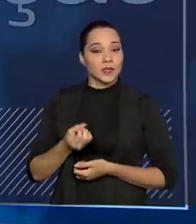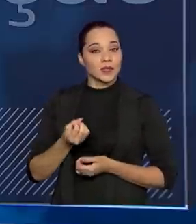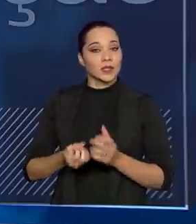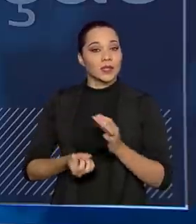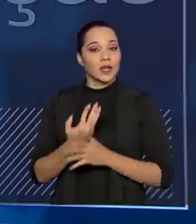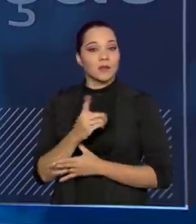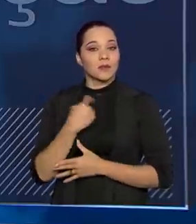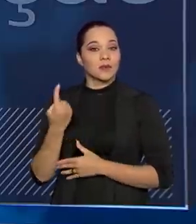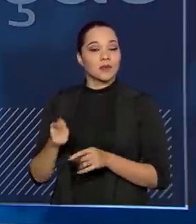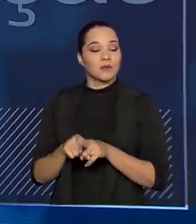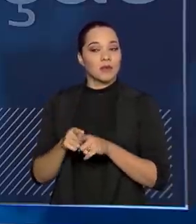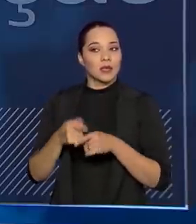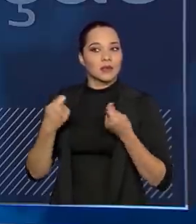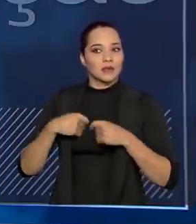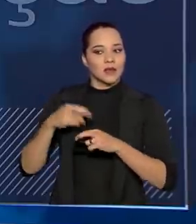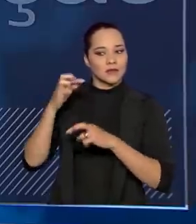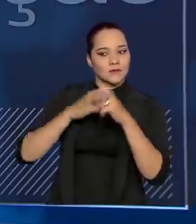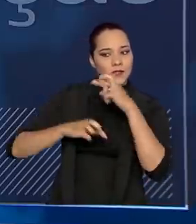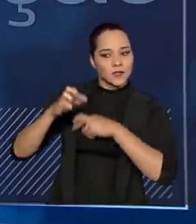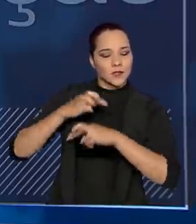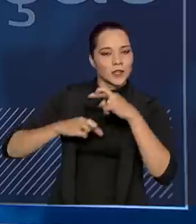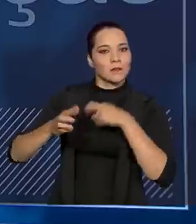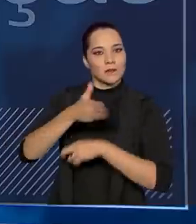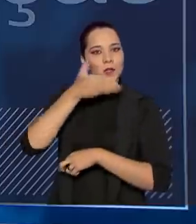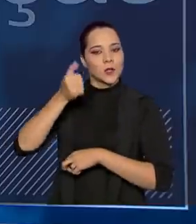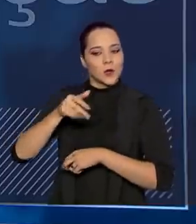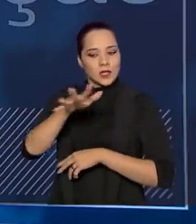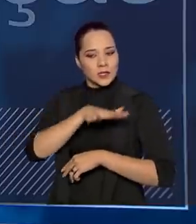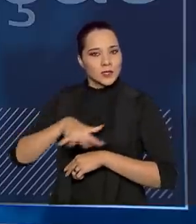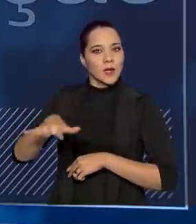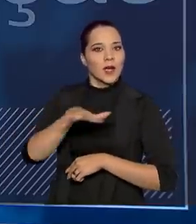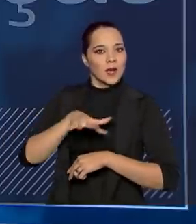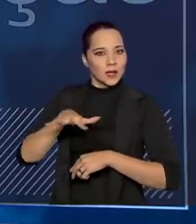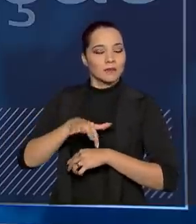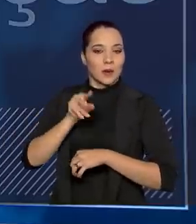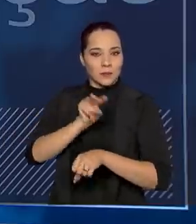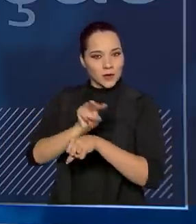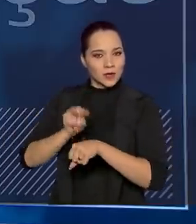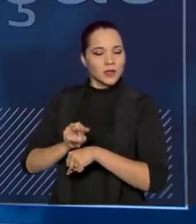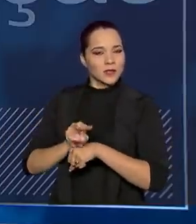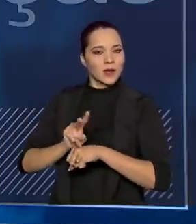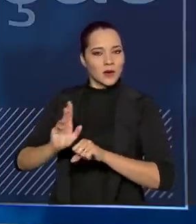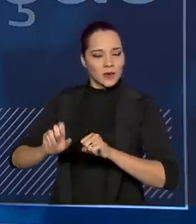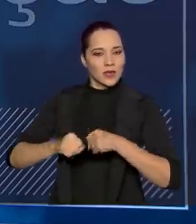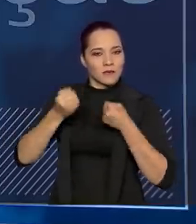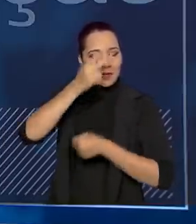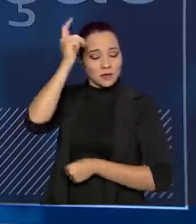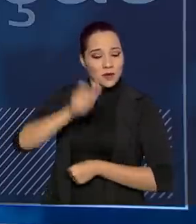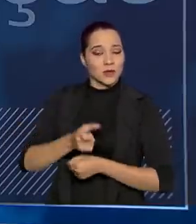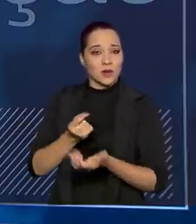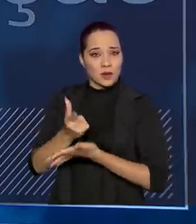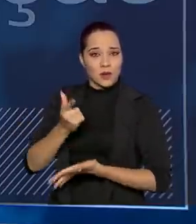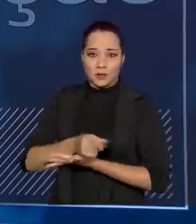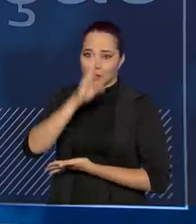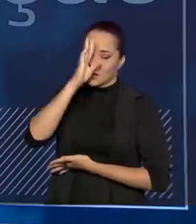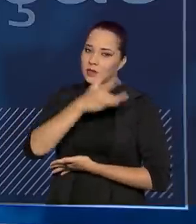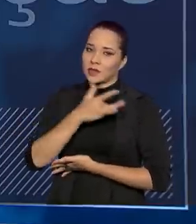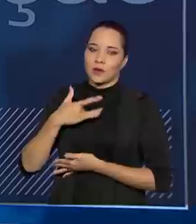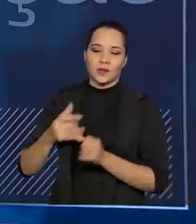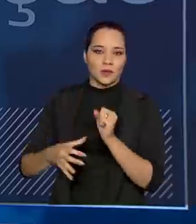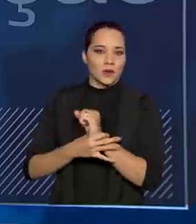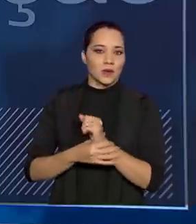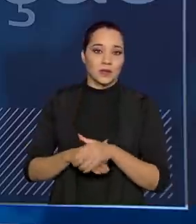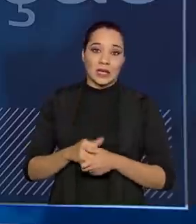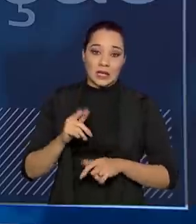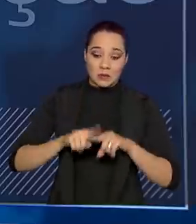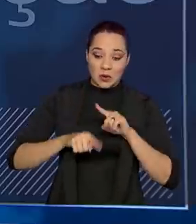né, uma necessidade de monitorar melhor esse mercado, justamente para proteção e defesa do consumidor, principalmente na parte de saúde e segurança, porque tem produtos